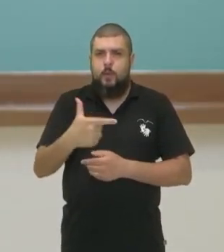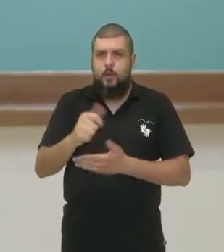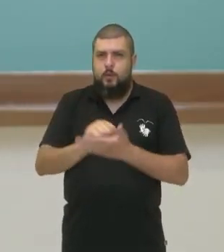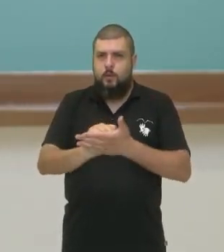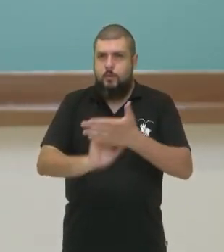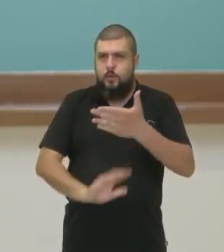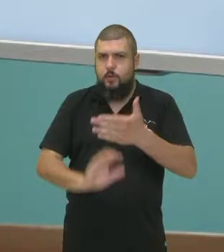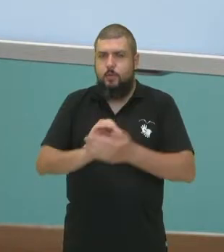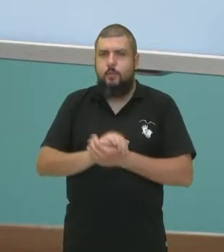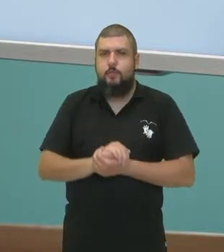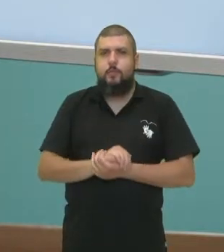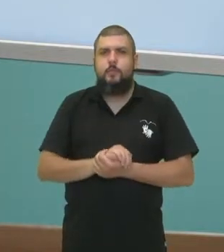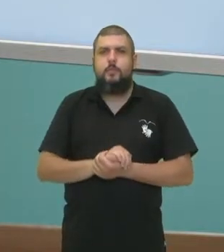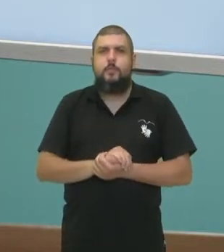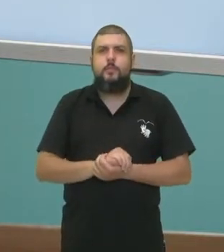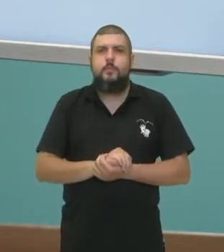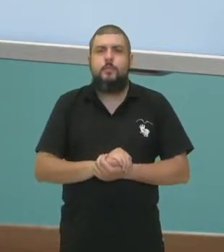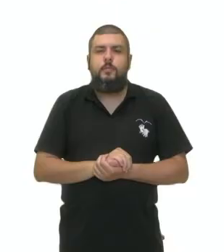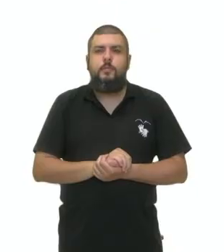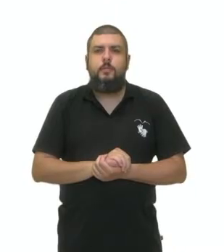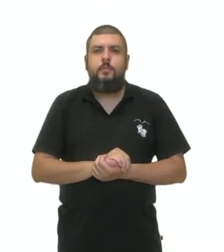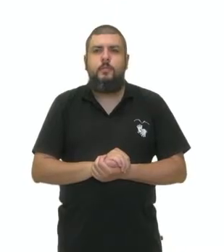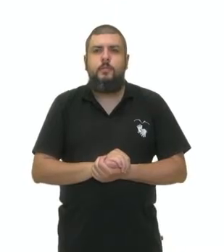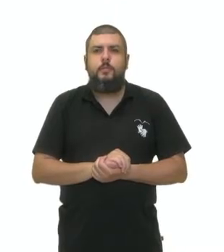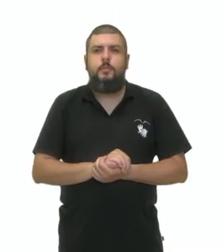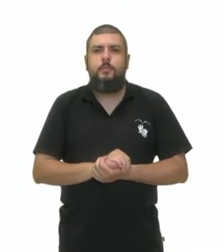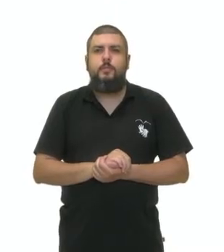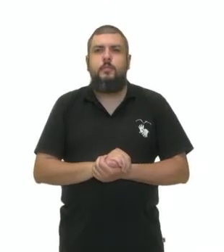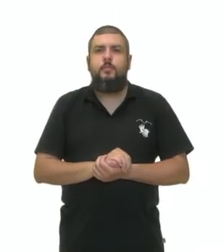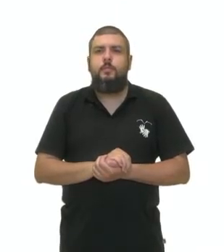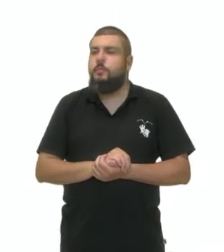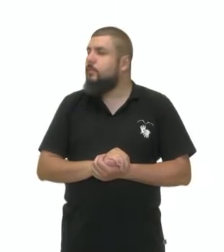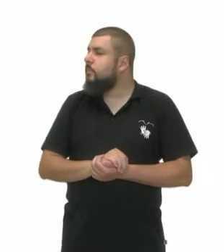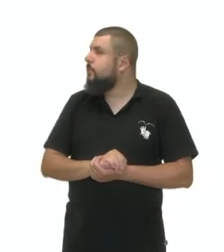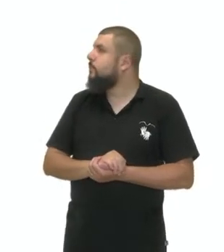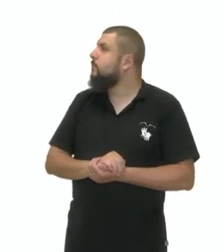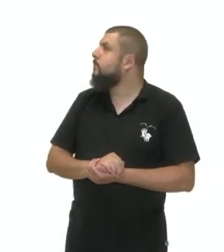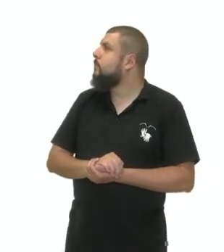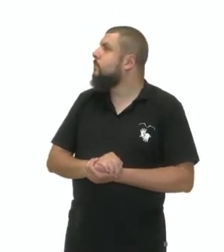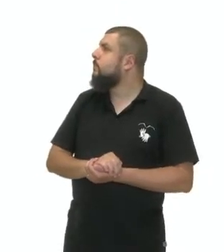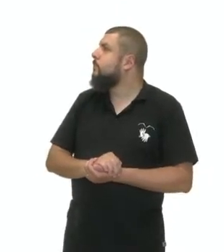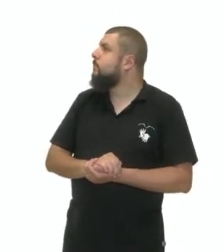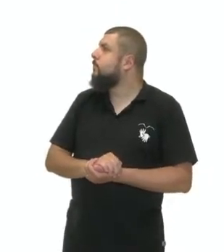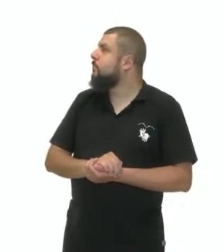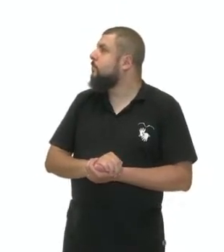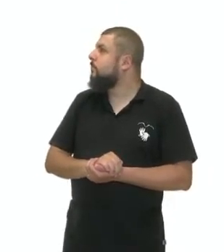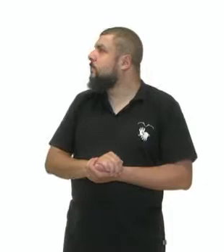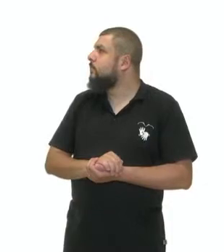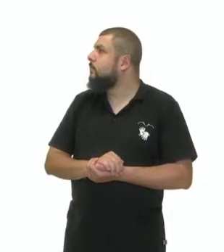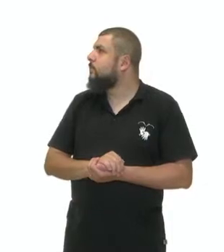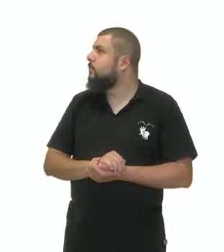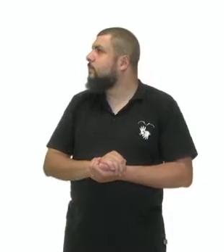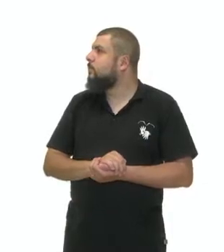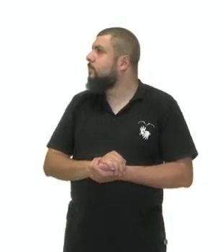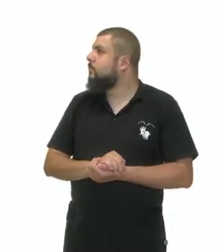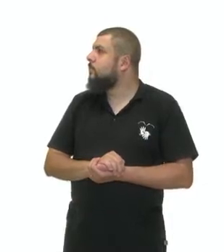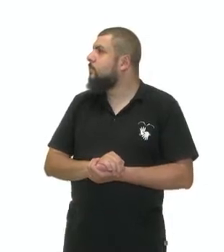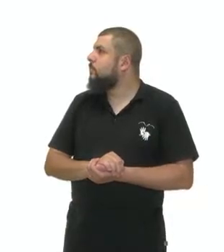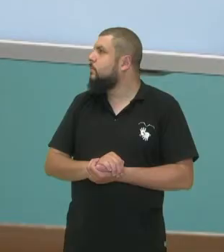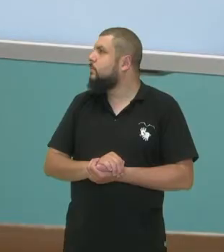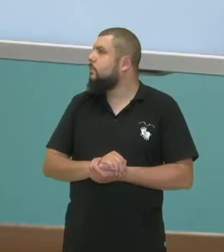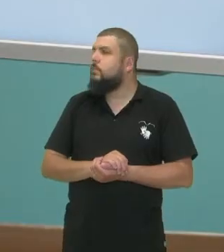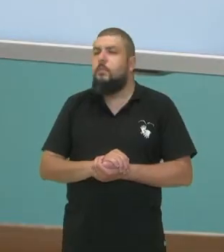atividade? Vamos conferir? Por que o interesse por la roupa de marca pode ser considerado um problema? Justifica a tua